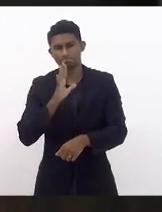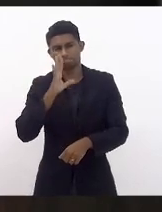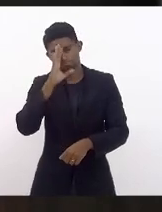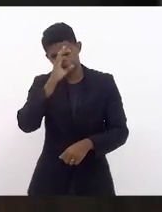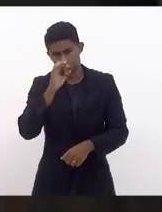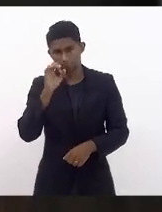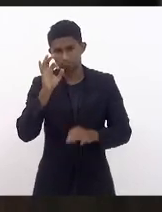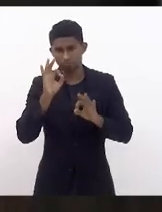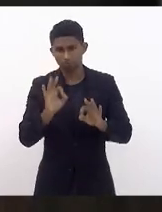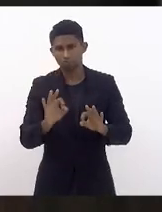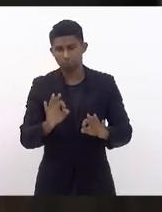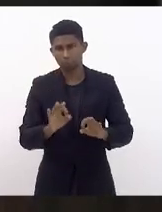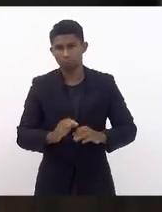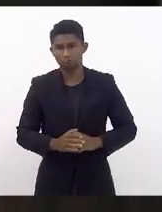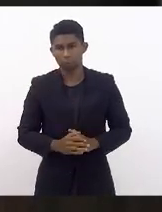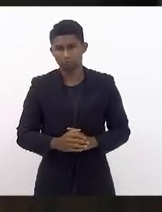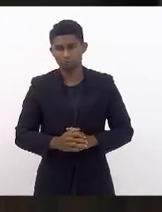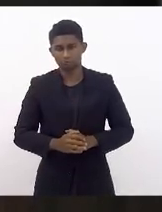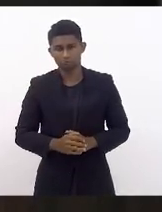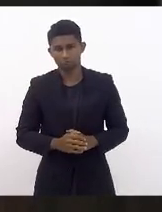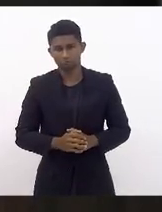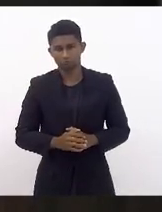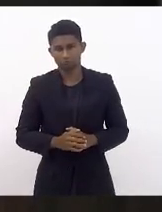Pela fidelidade dele